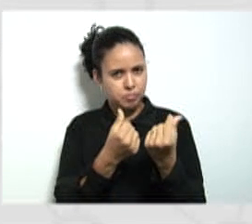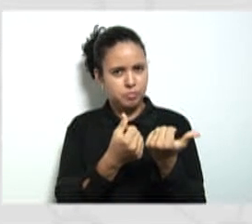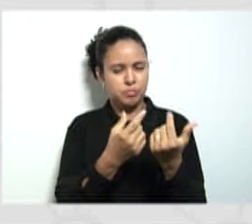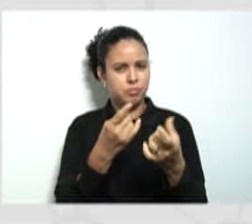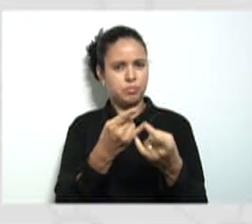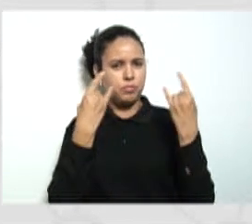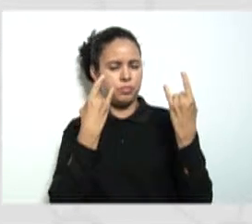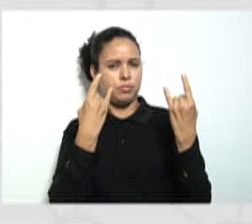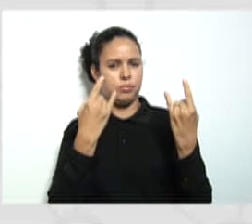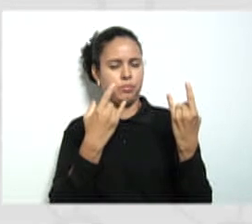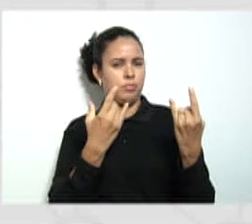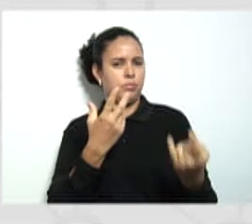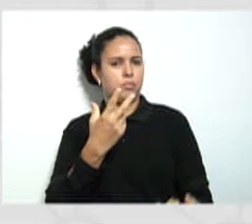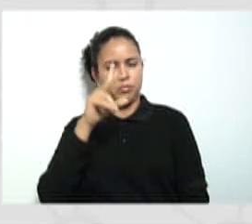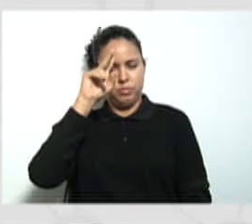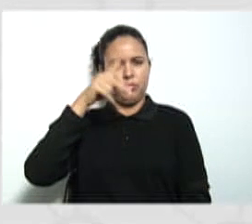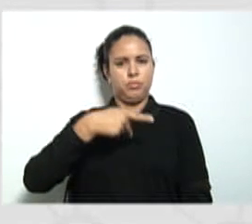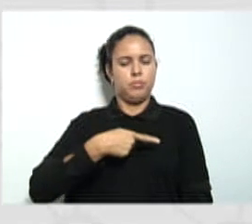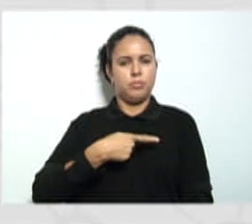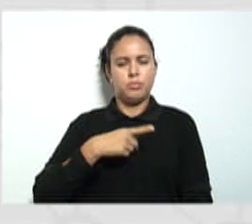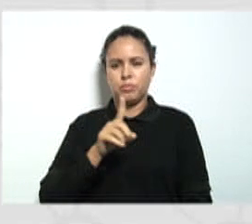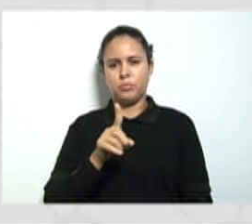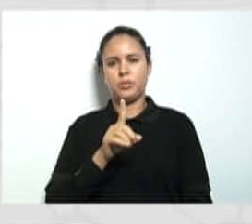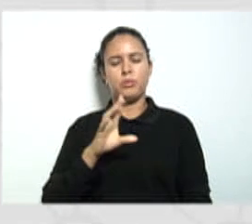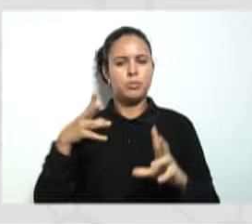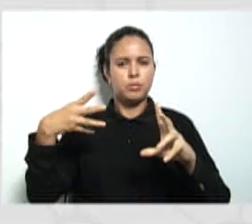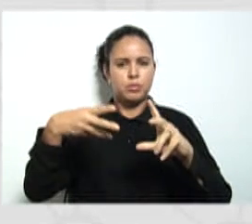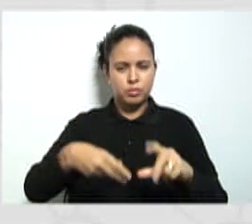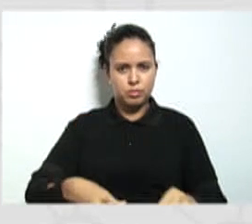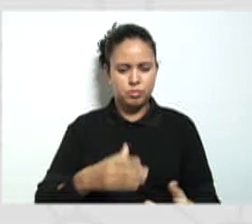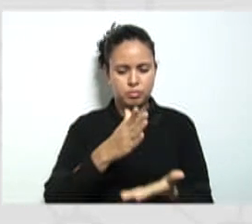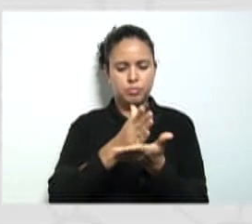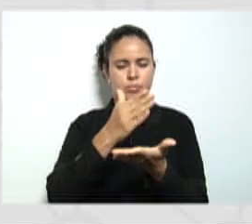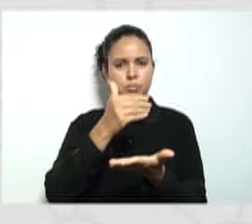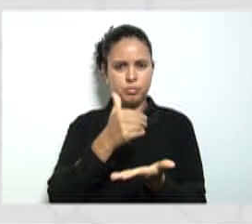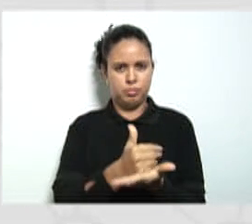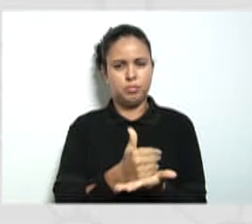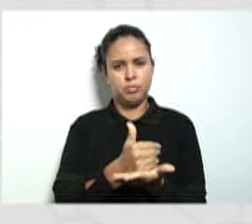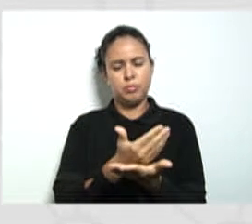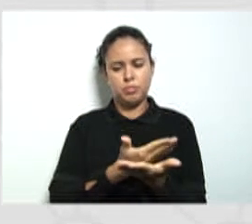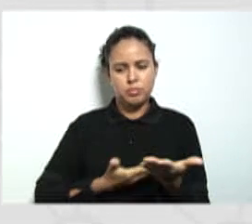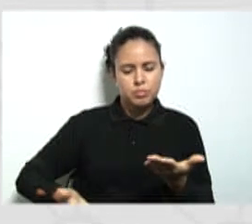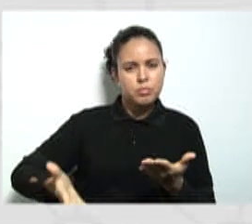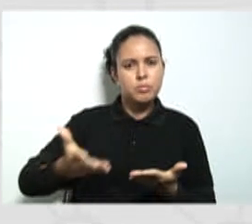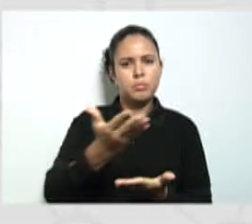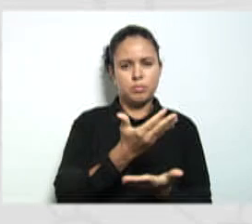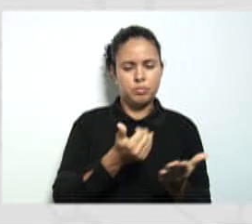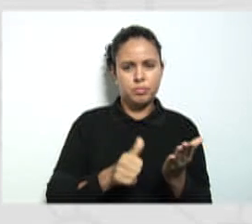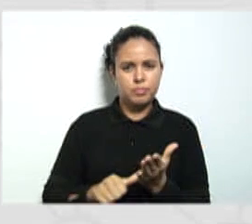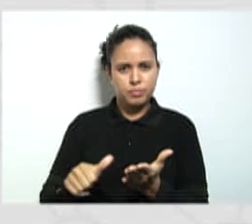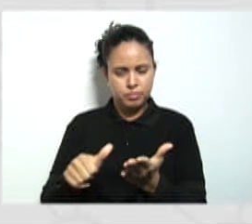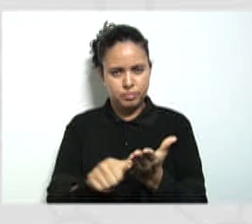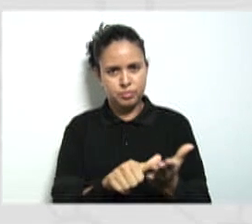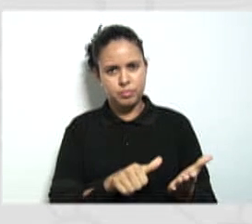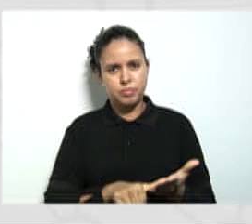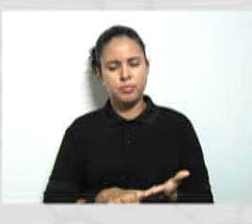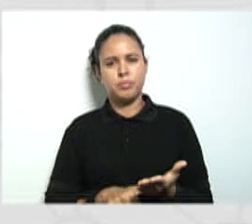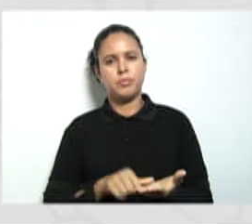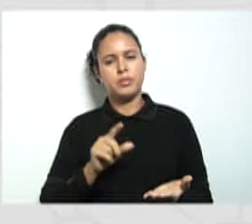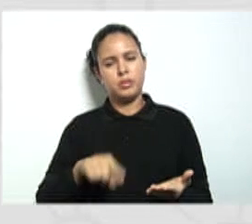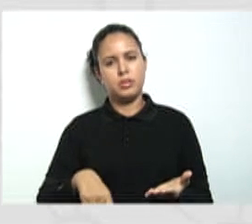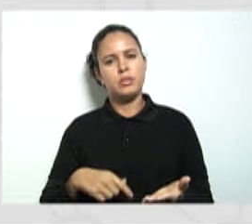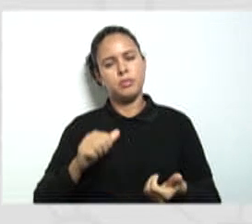Todos os ganhos e rendimentos são distribuídos entre os cooperados e reinvestidos na atividade. O foco principal é garantir